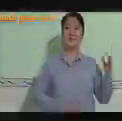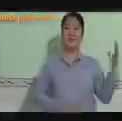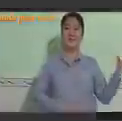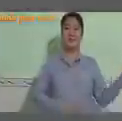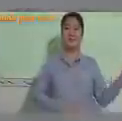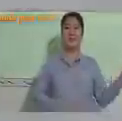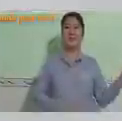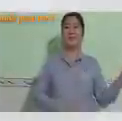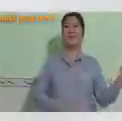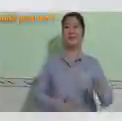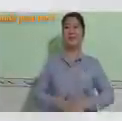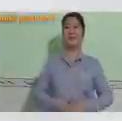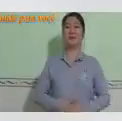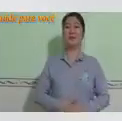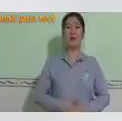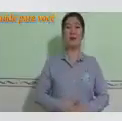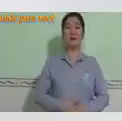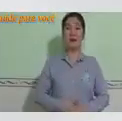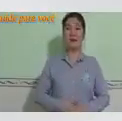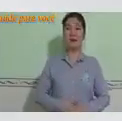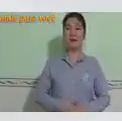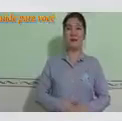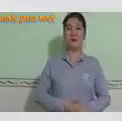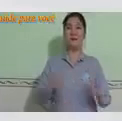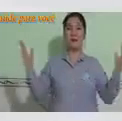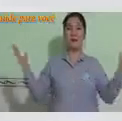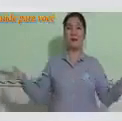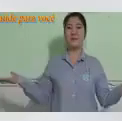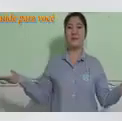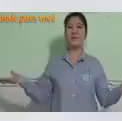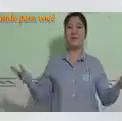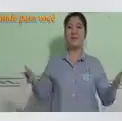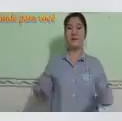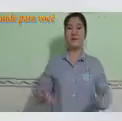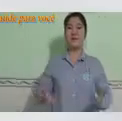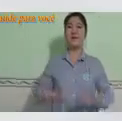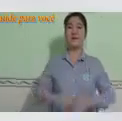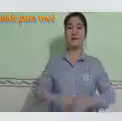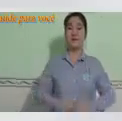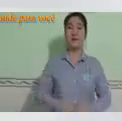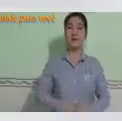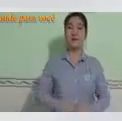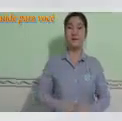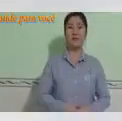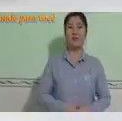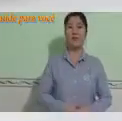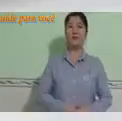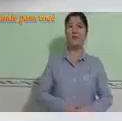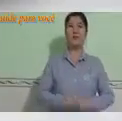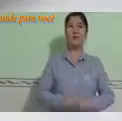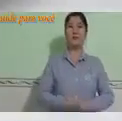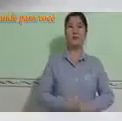de framboesas. Em alguns dos sintomas principais causados pela escarlatina, vírgula, uma doença infecciosa causada por